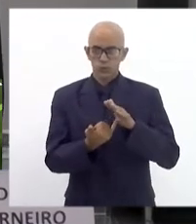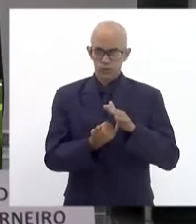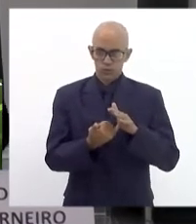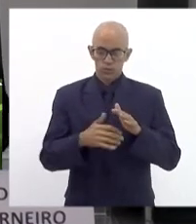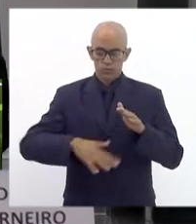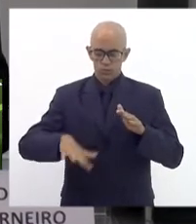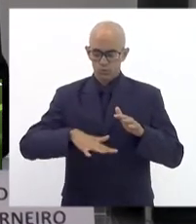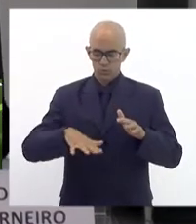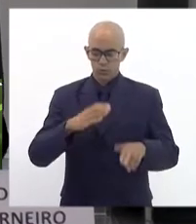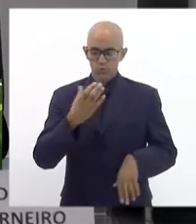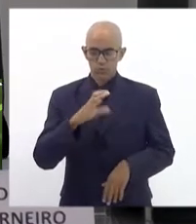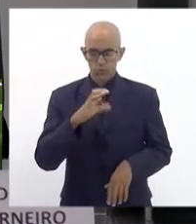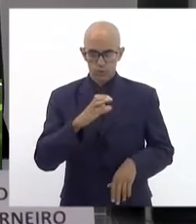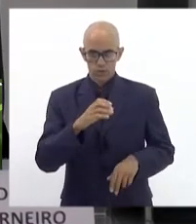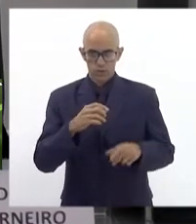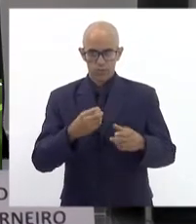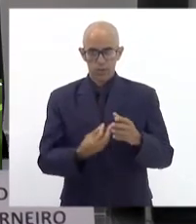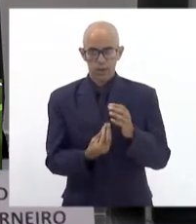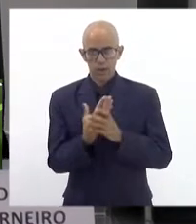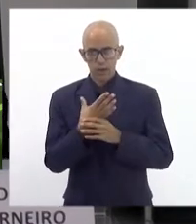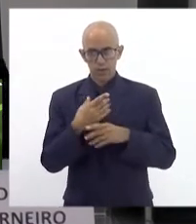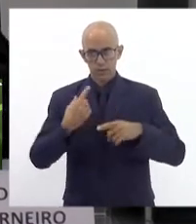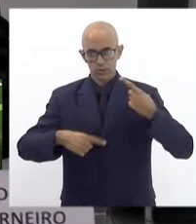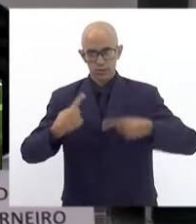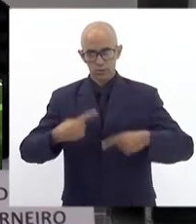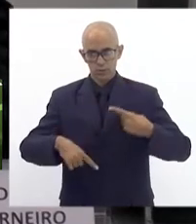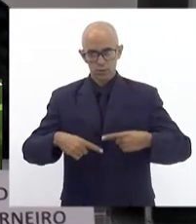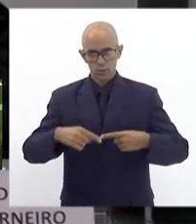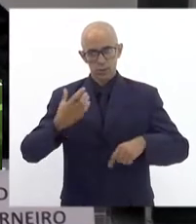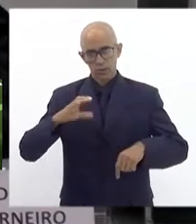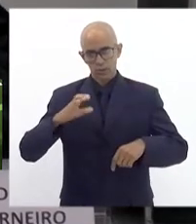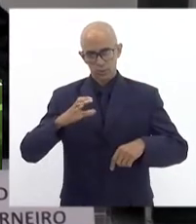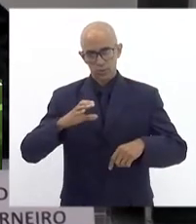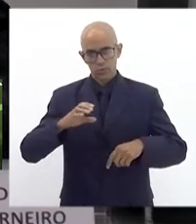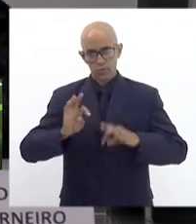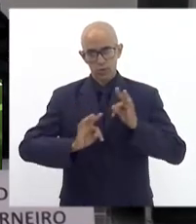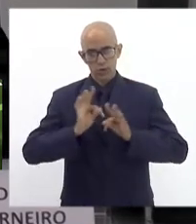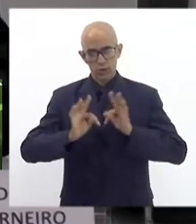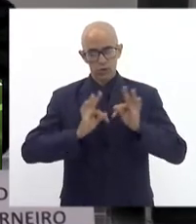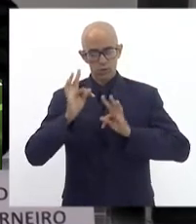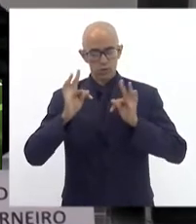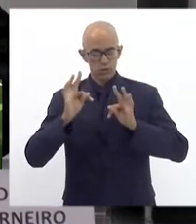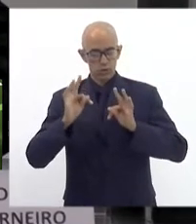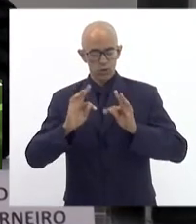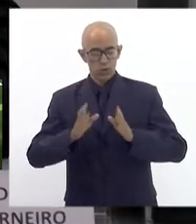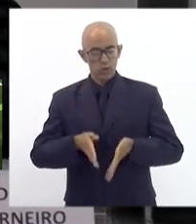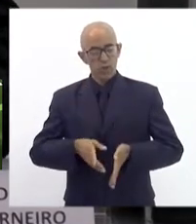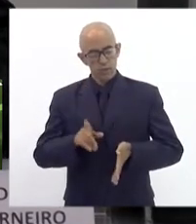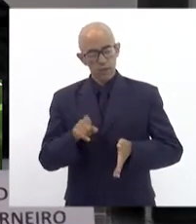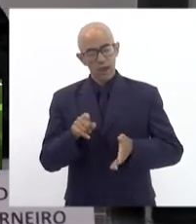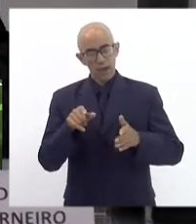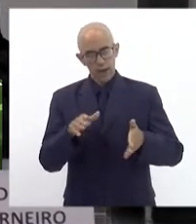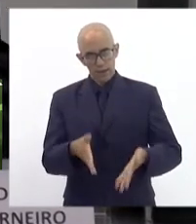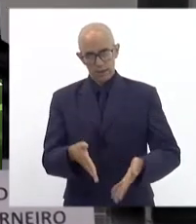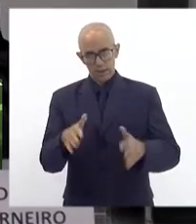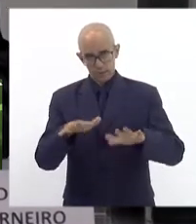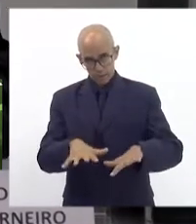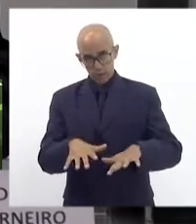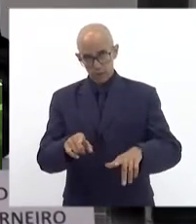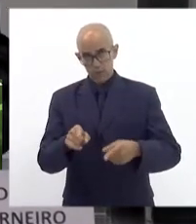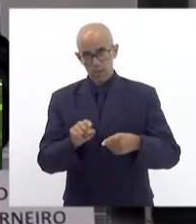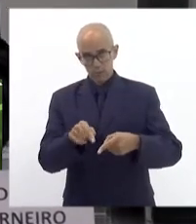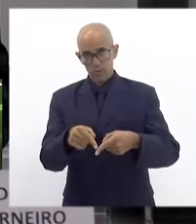Estado na construção da política científica e tecnológica, e é um pouco nessa direção que estamos trabalhando. Enfim, não